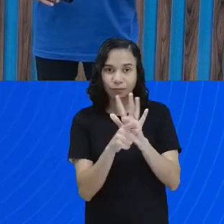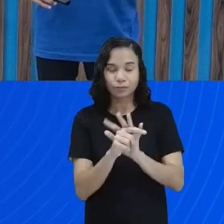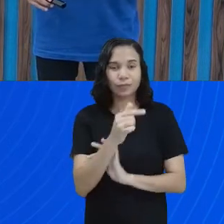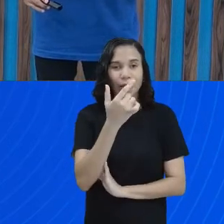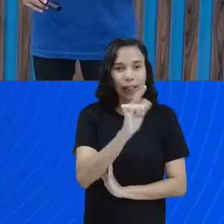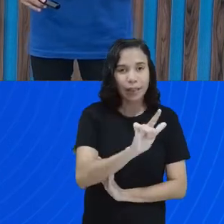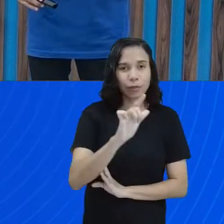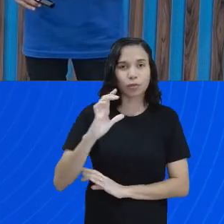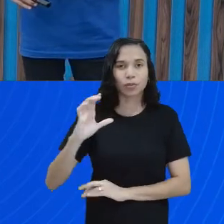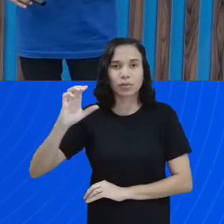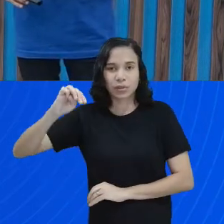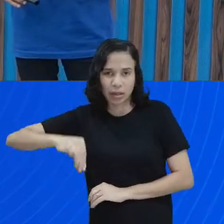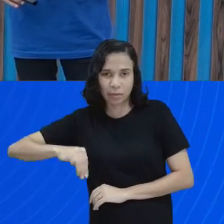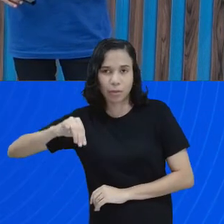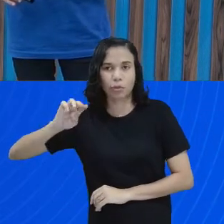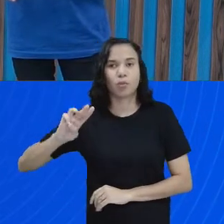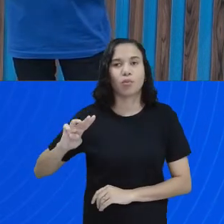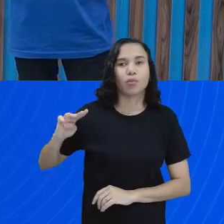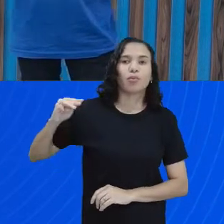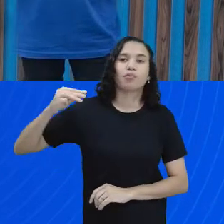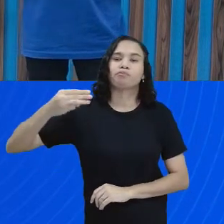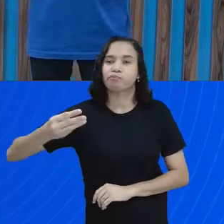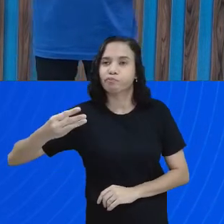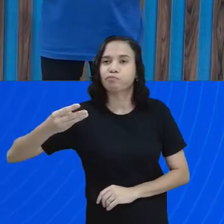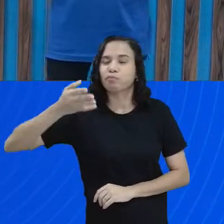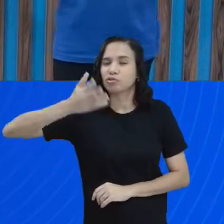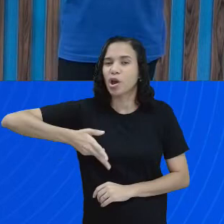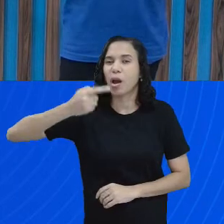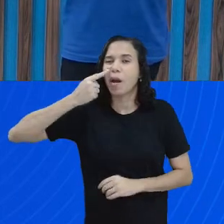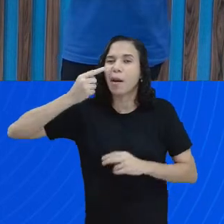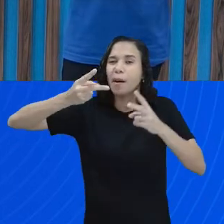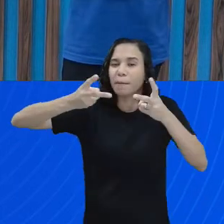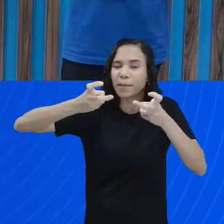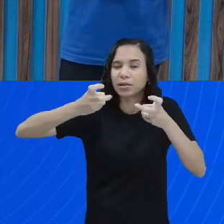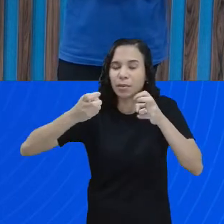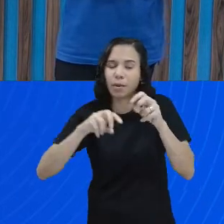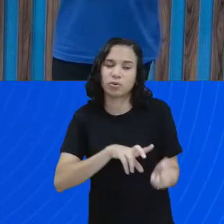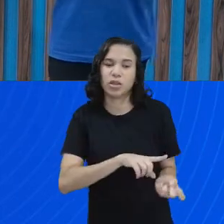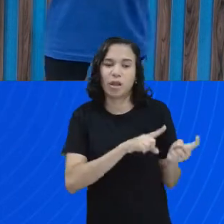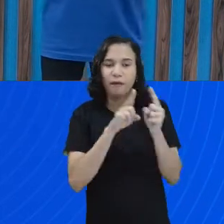para centímetros cúbicos. E aí já percebeu, o contrário vai